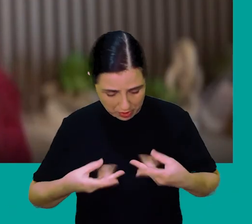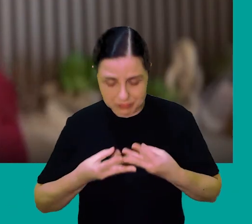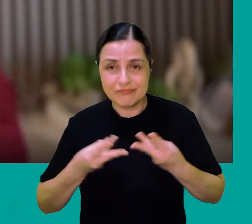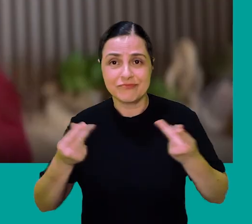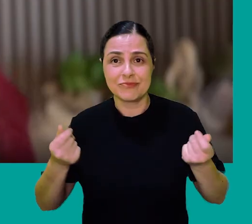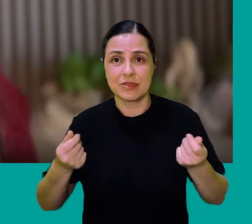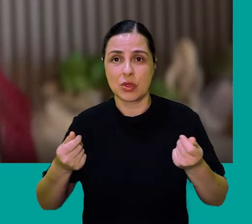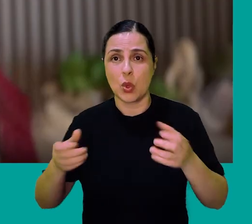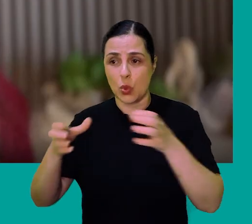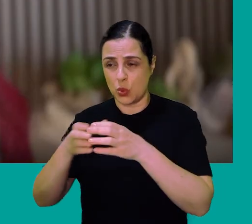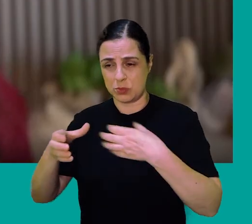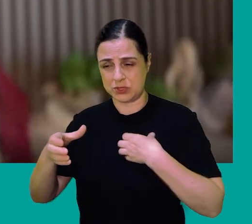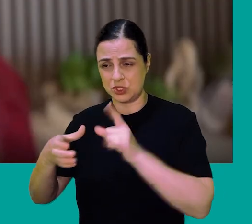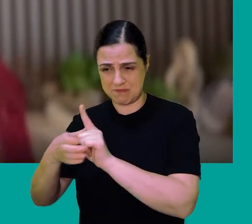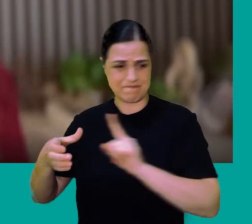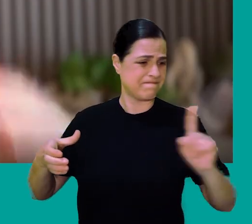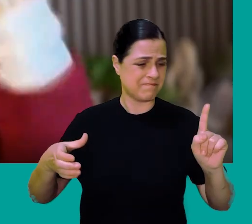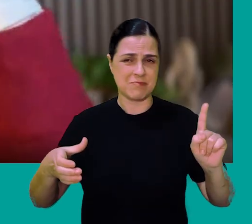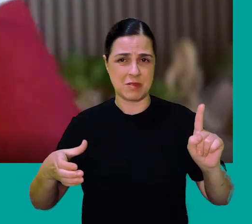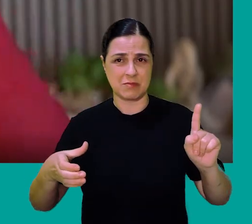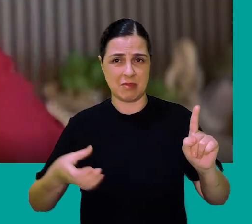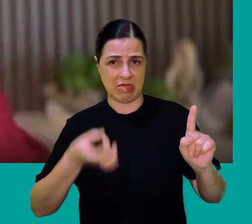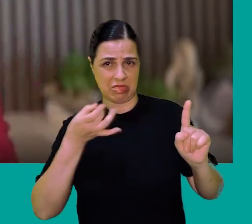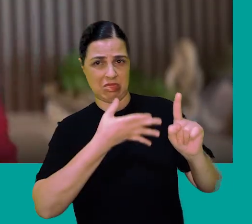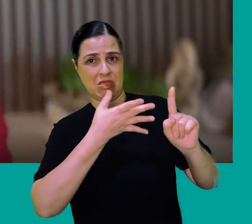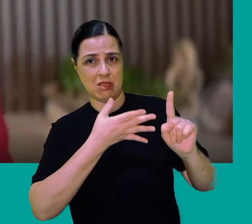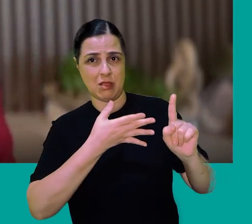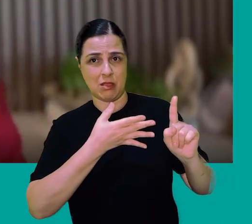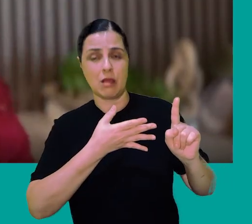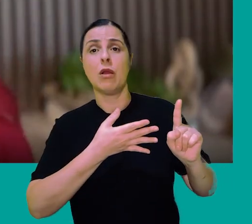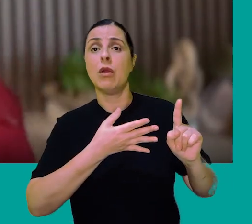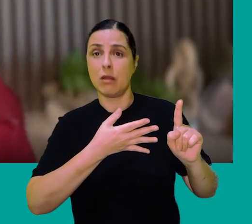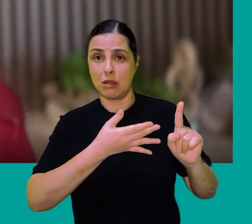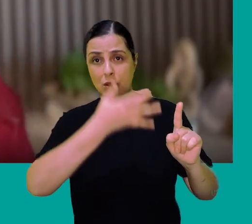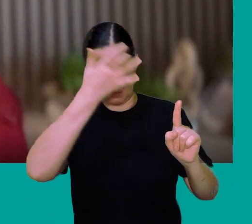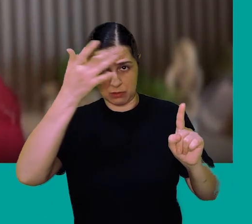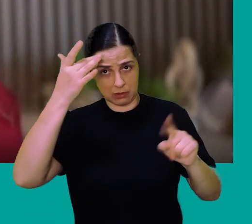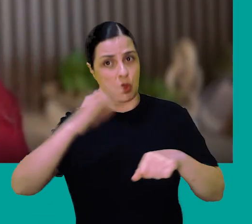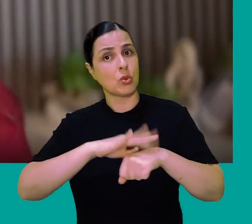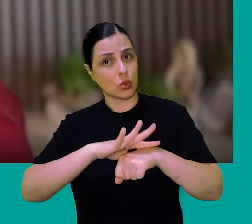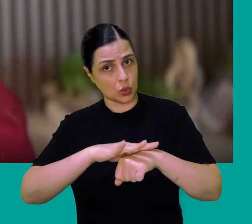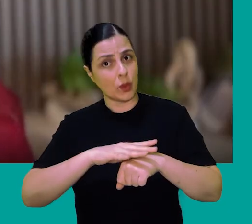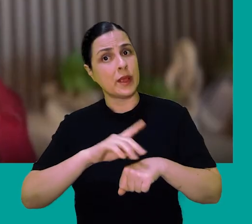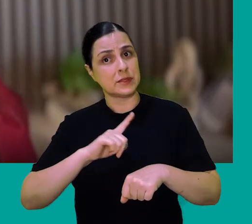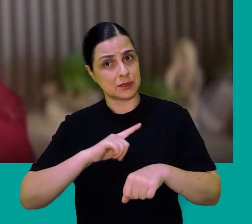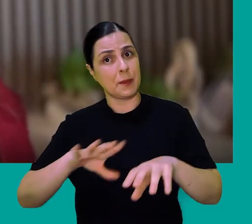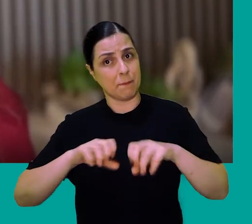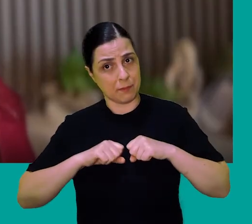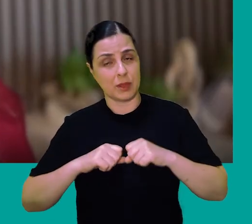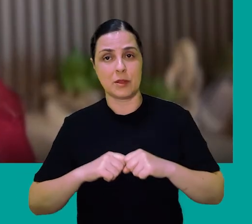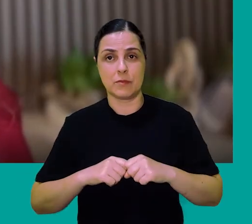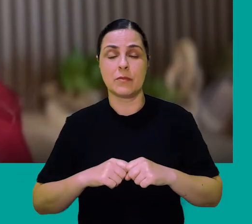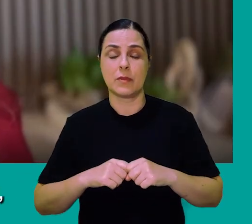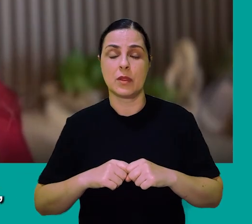de um grupo é muito doentio. Tem um estudo do Moreno, né, que ele fez, justamente que ele